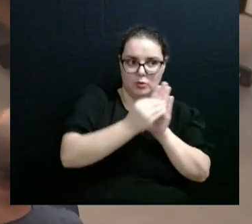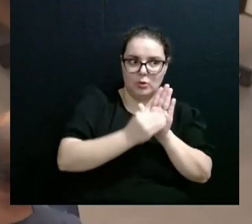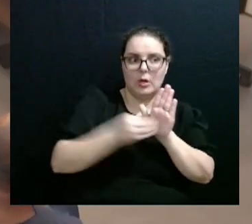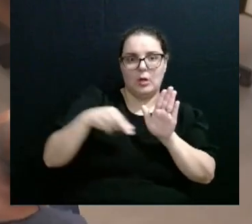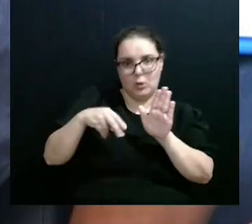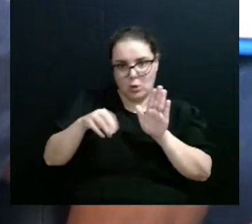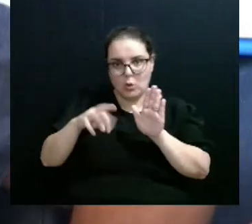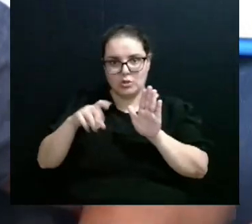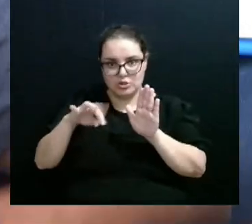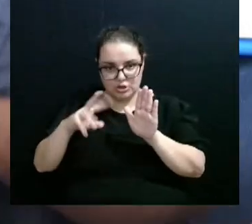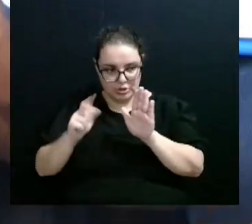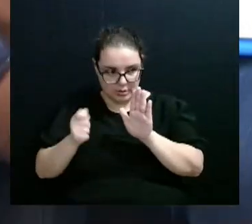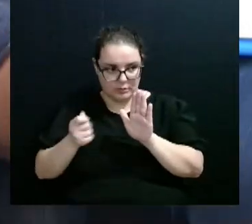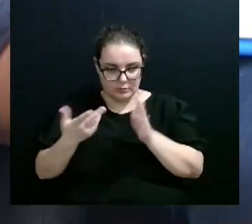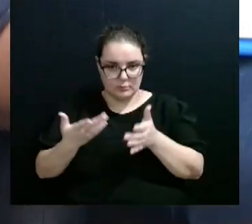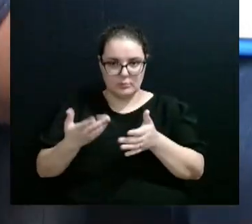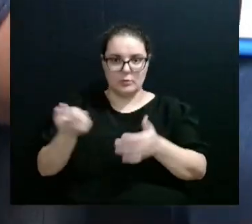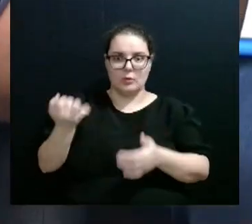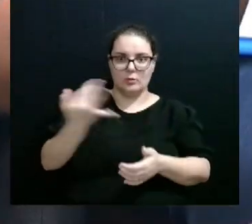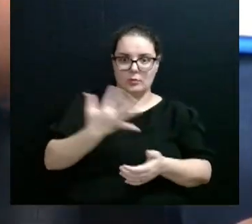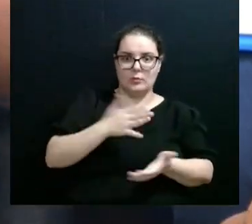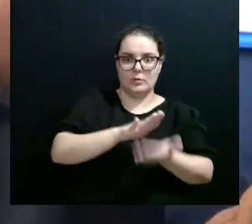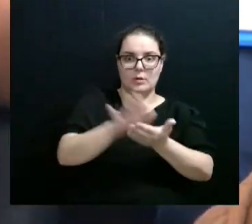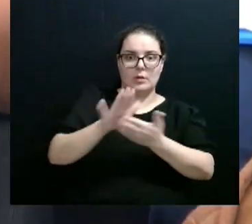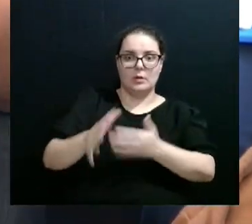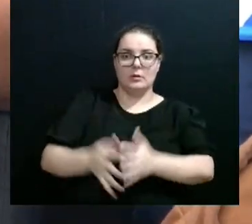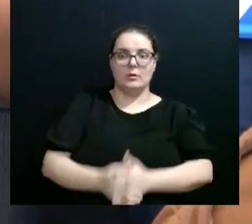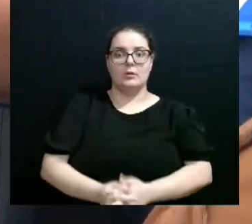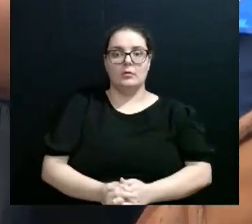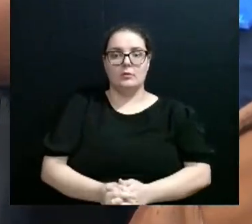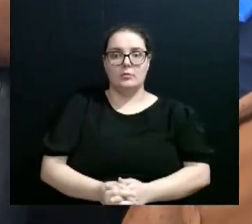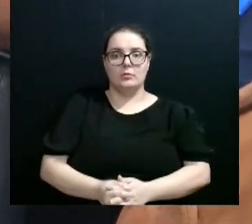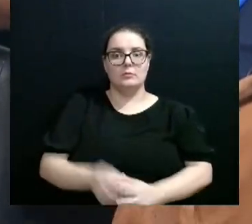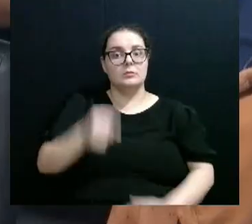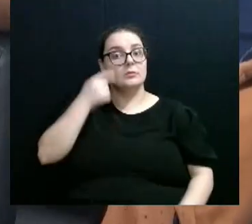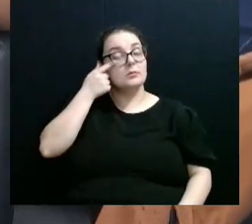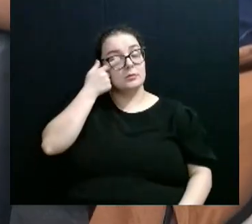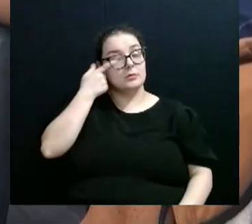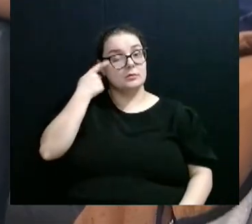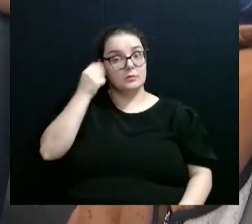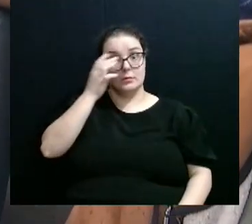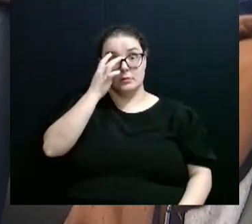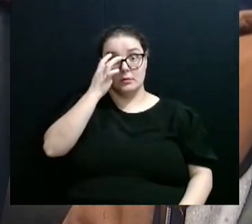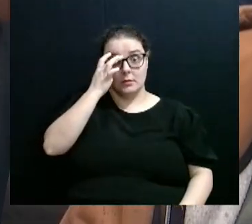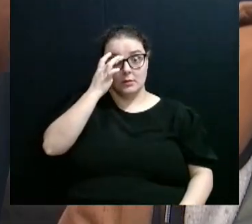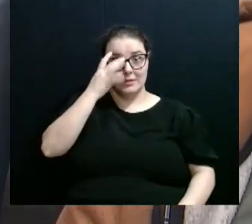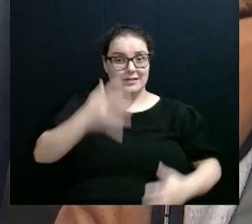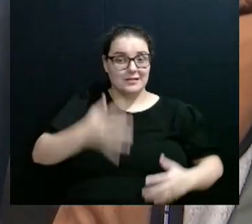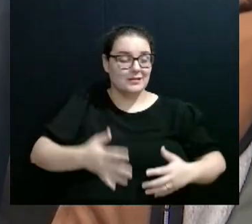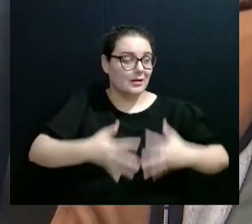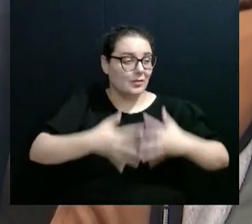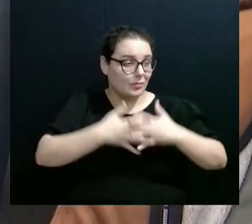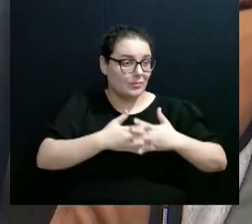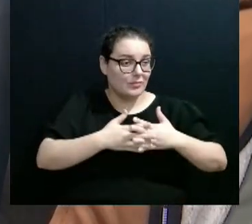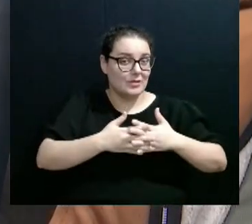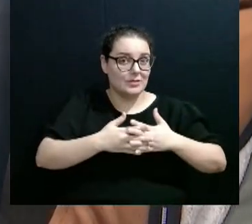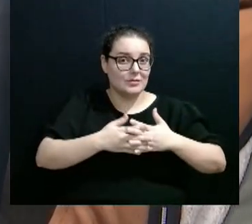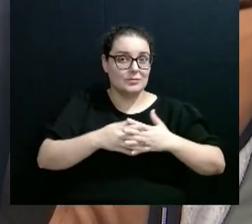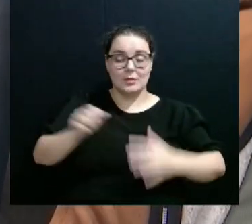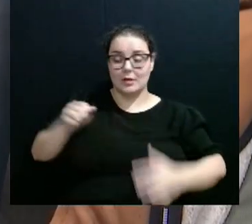cartão de débito. Está muito confuso a ampla defesa do comerciante referente ao